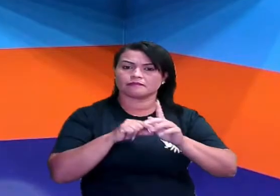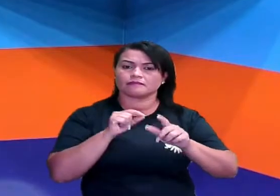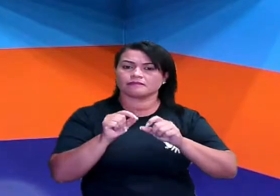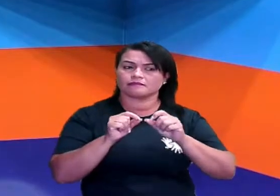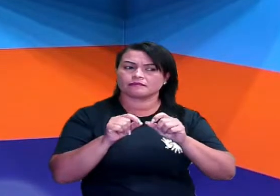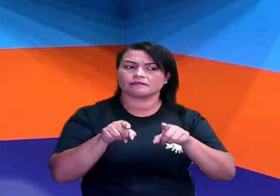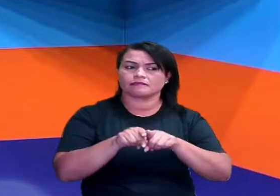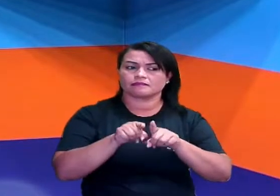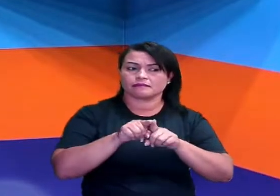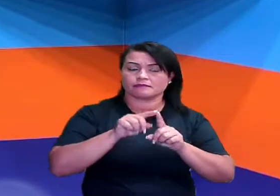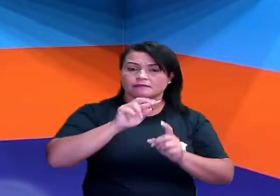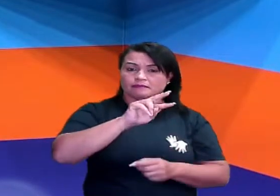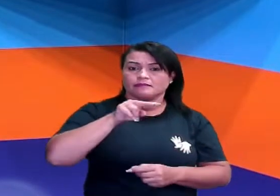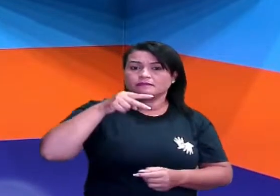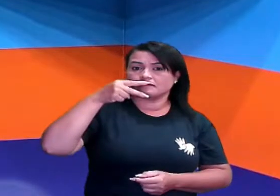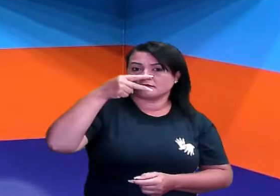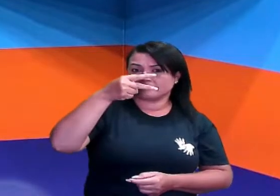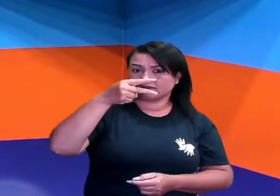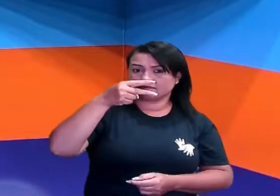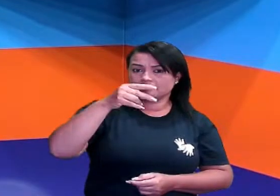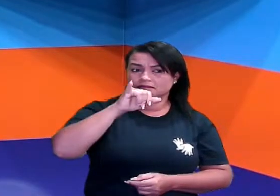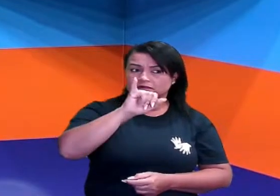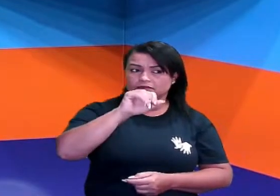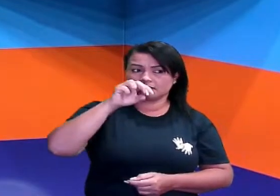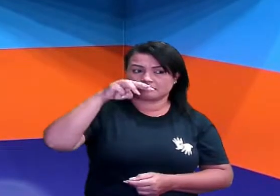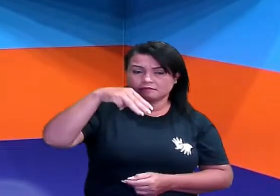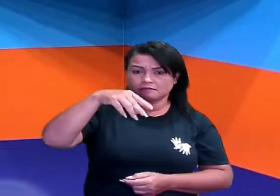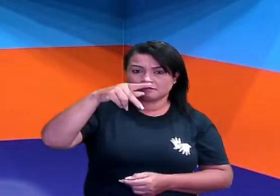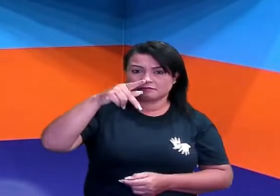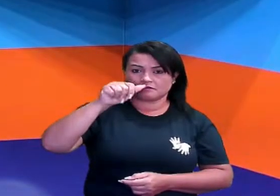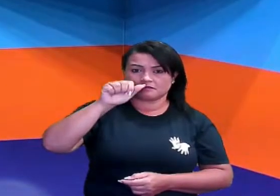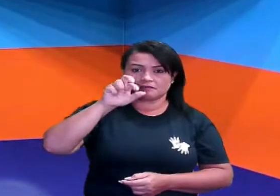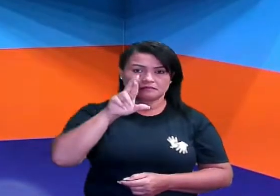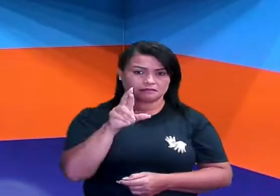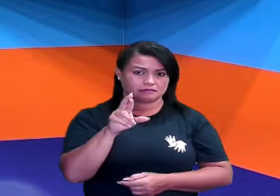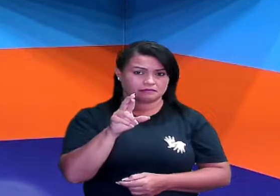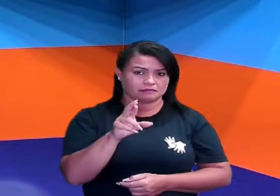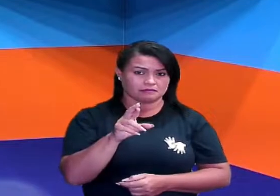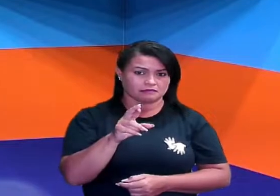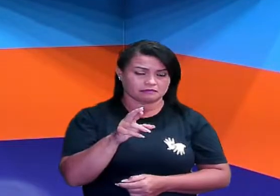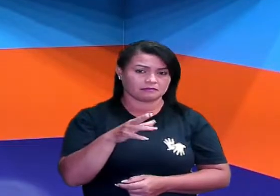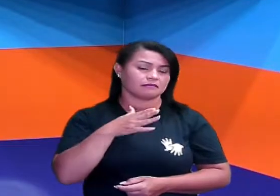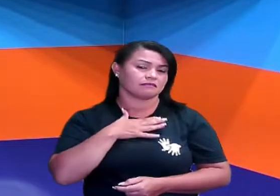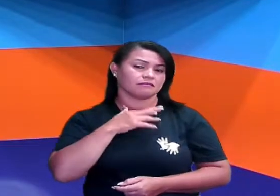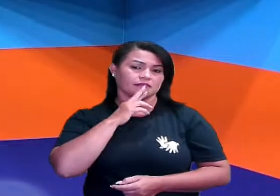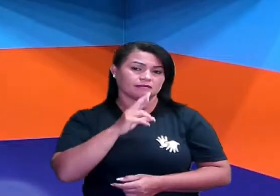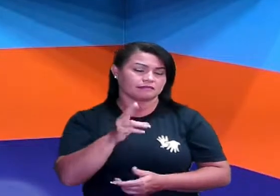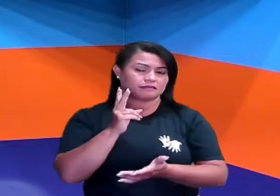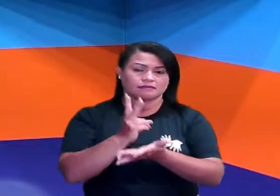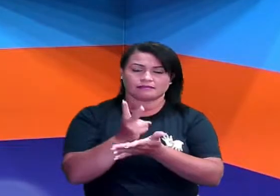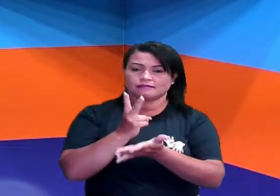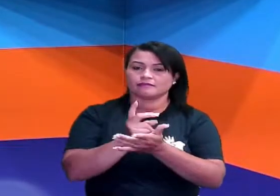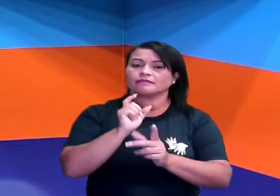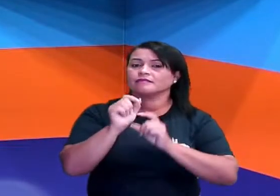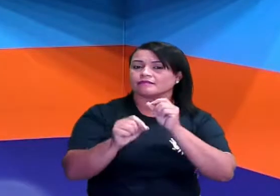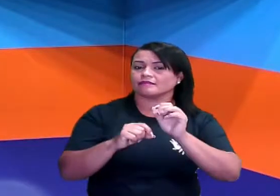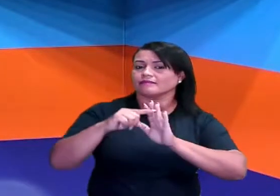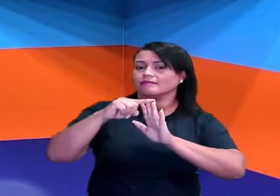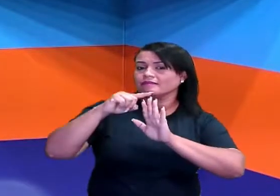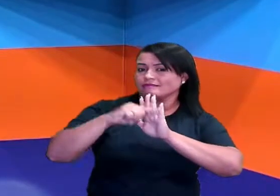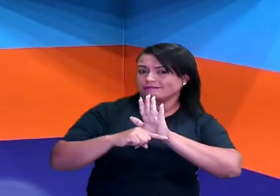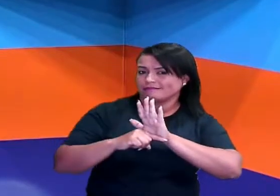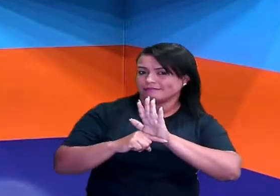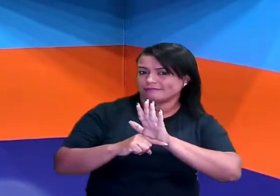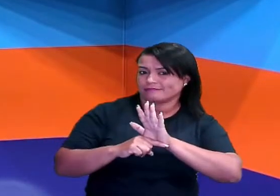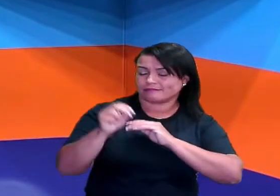mas o expoente for ímpar, então meu resultado sempre vai ser o quê? Negativo, tá certo? Então se